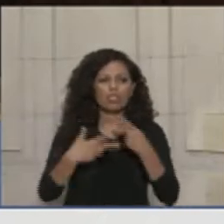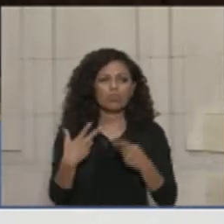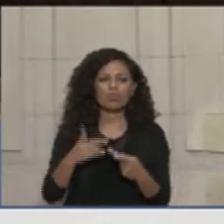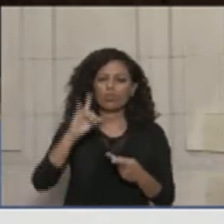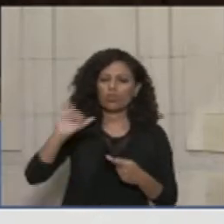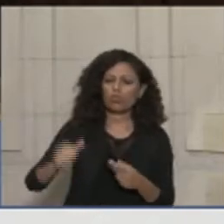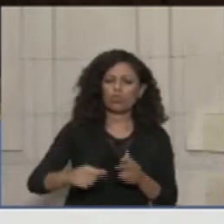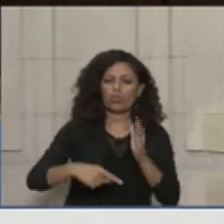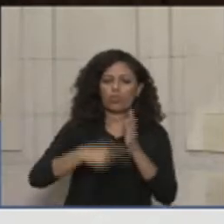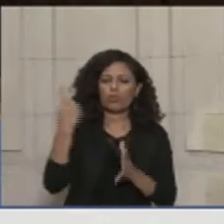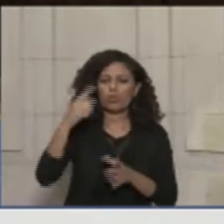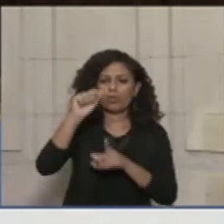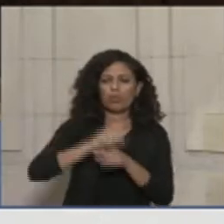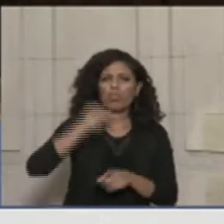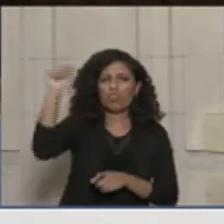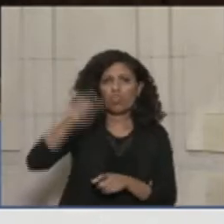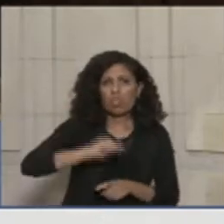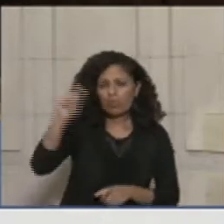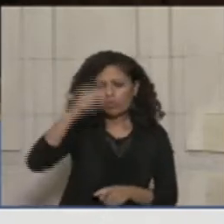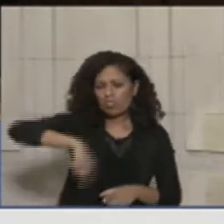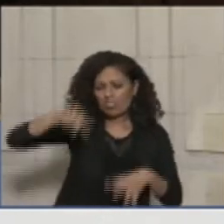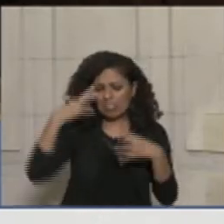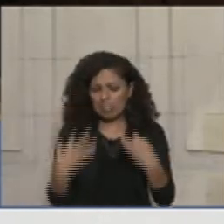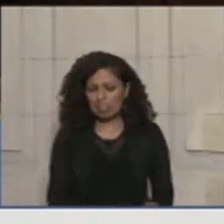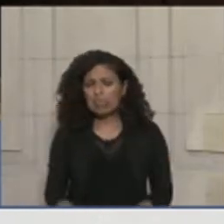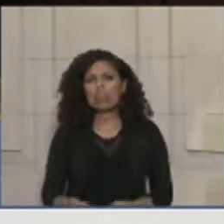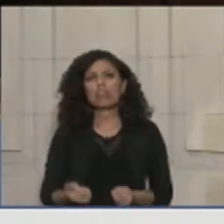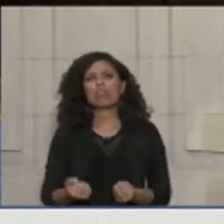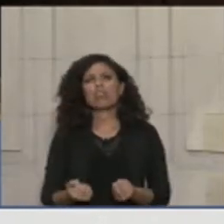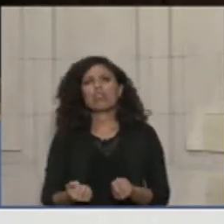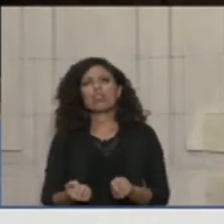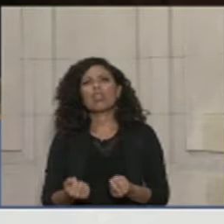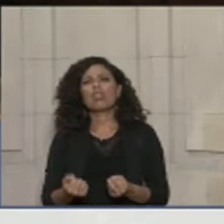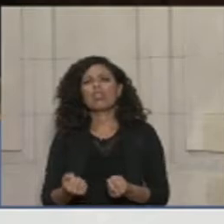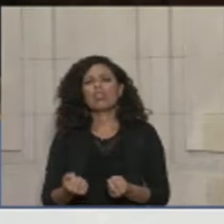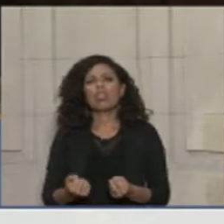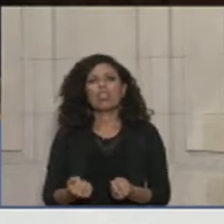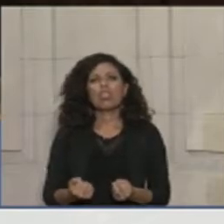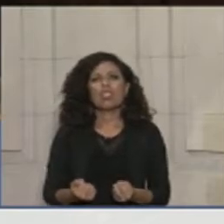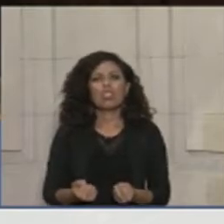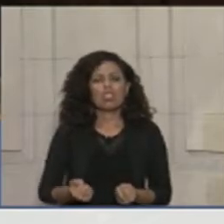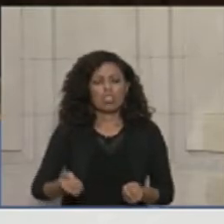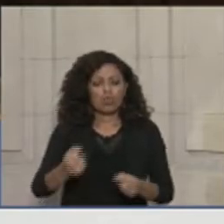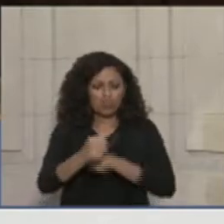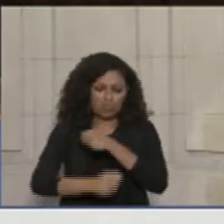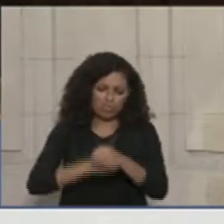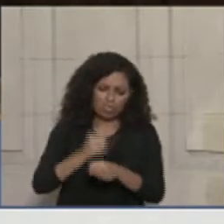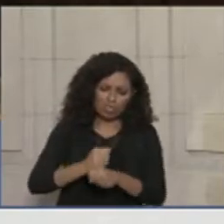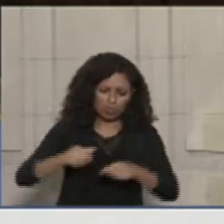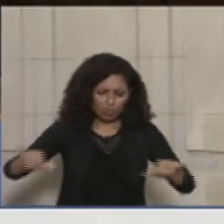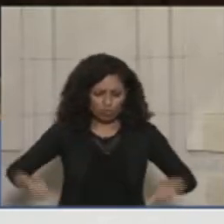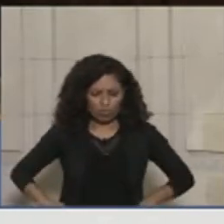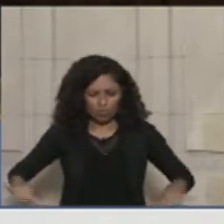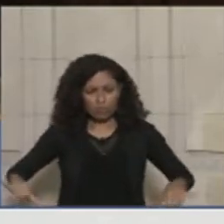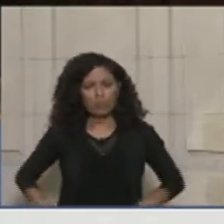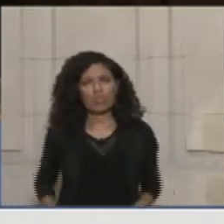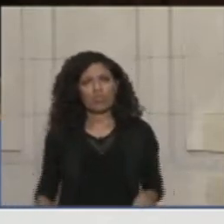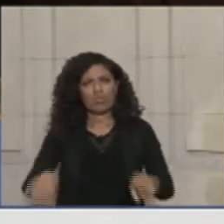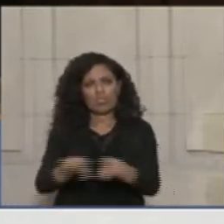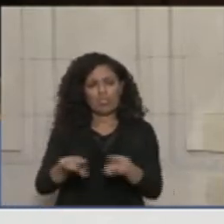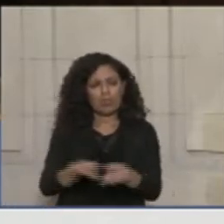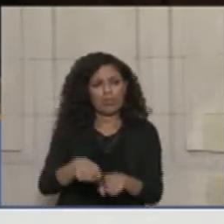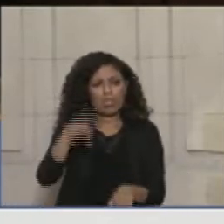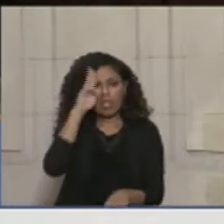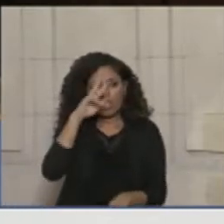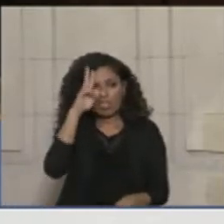abril, exatamente porque foram anos muito duros, anos de chumbo. E aí, para os anos de chumbo, a gente precisa lembrar quem